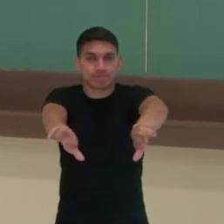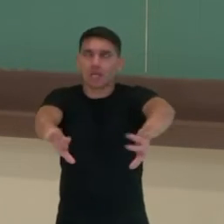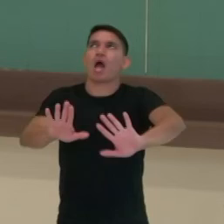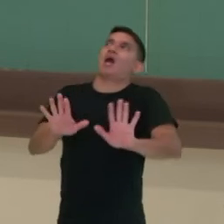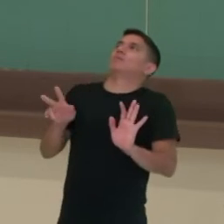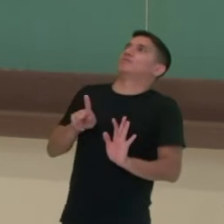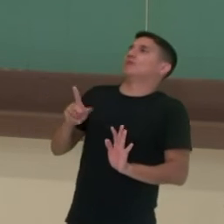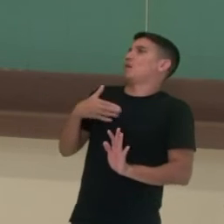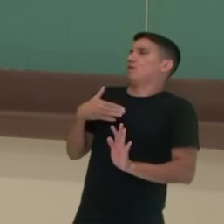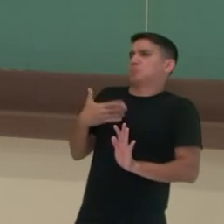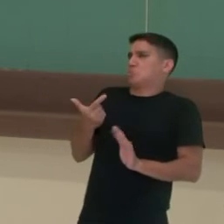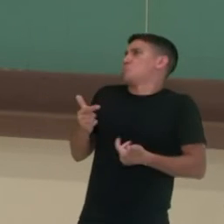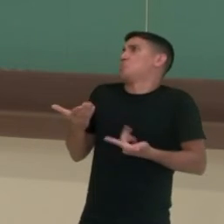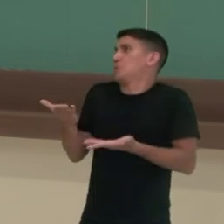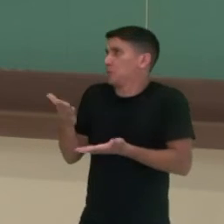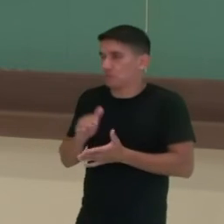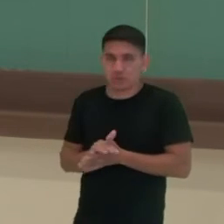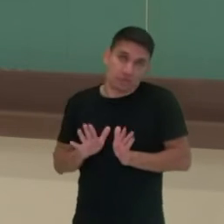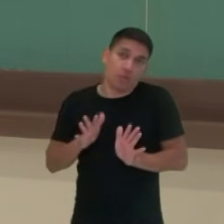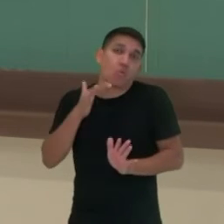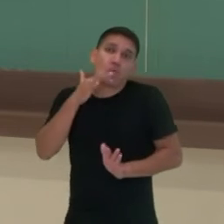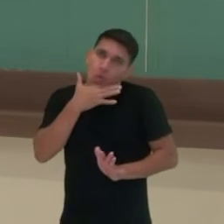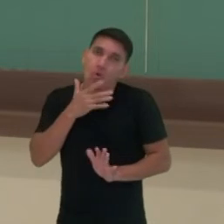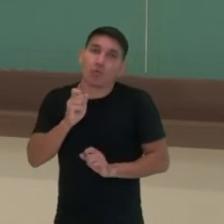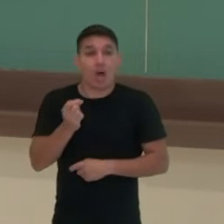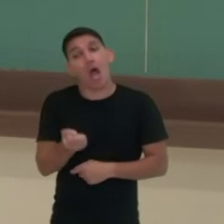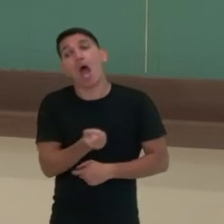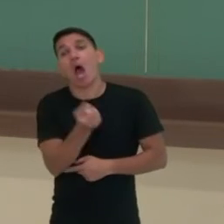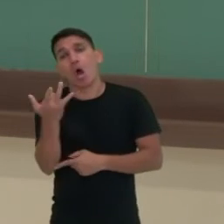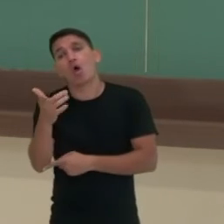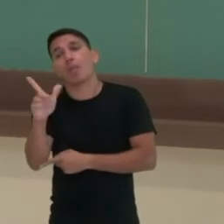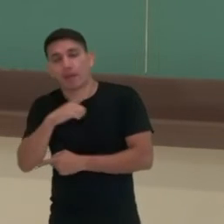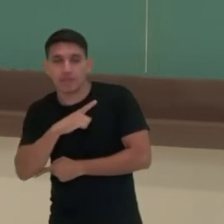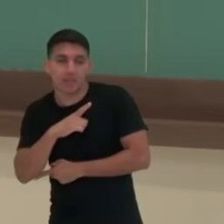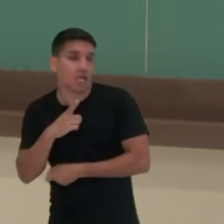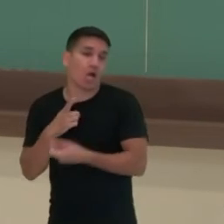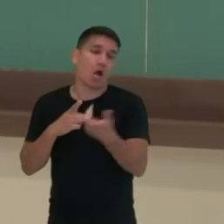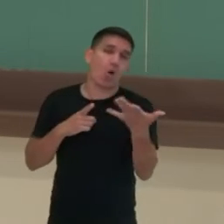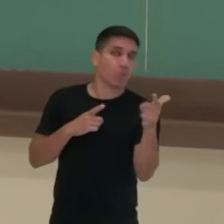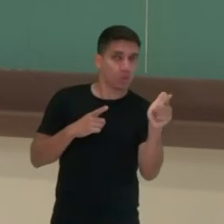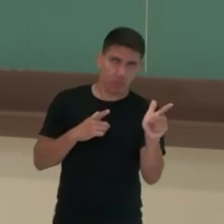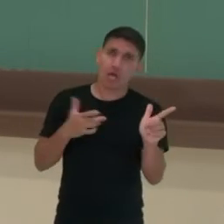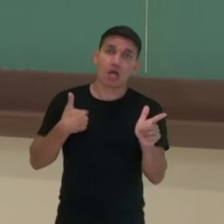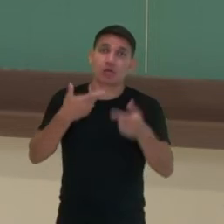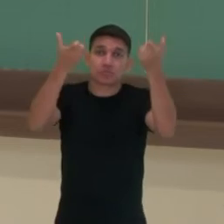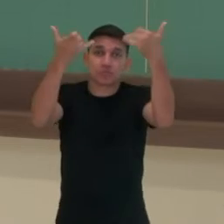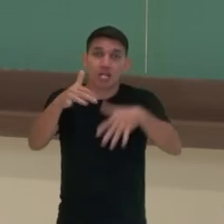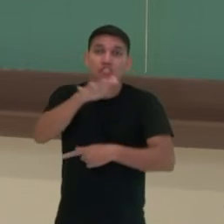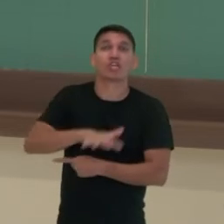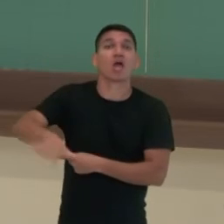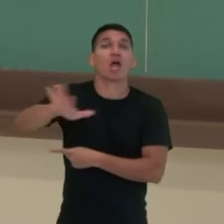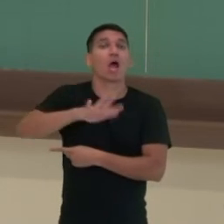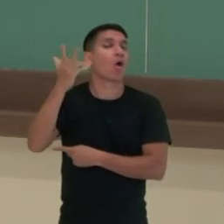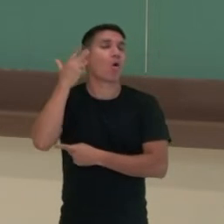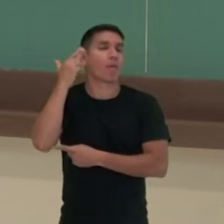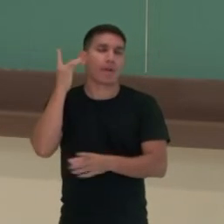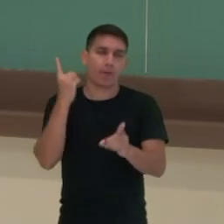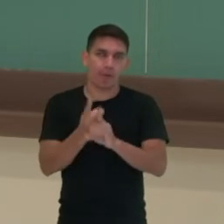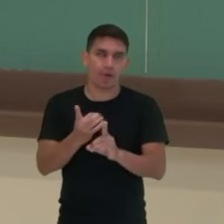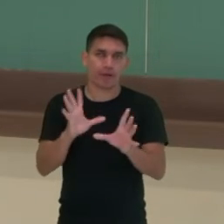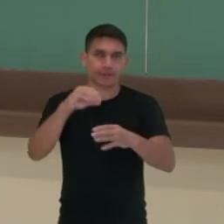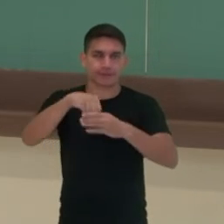na minha academia não tem isso, né? Claro, tem algumas que tem, algumas não tem. Eu falei de uma maneira geral, o que é mais encontrado dentro de uma academia.